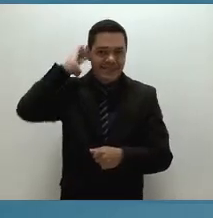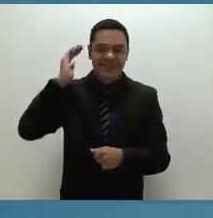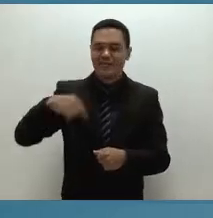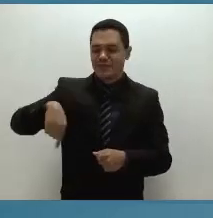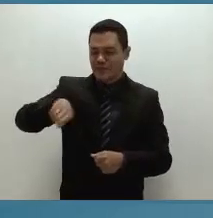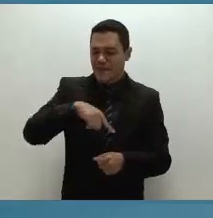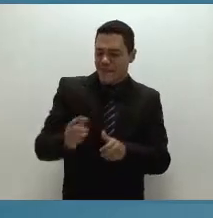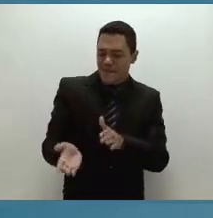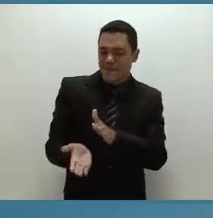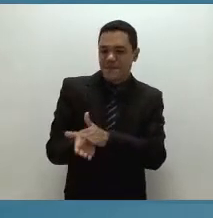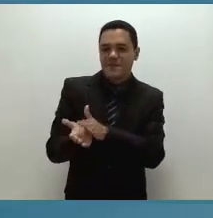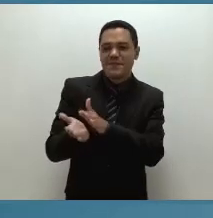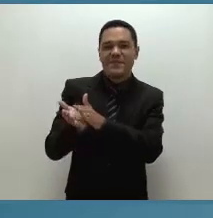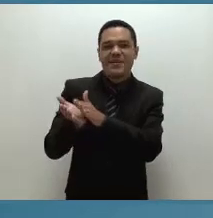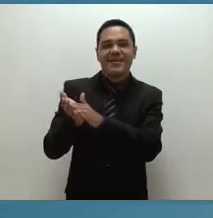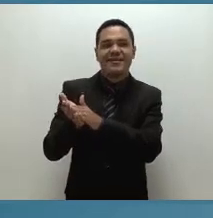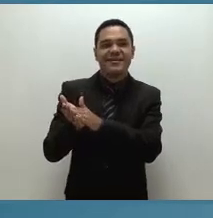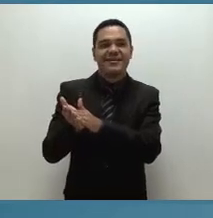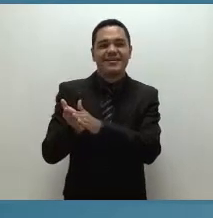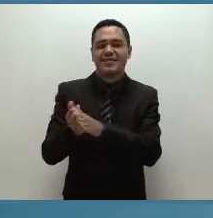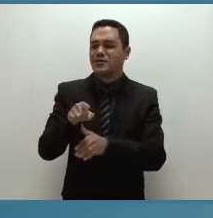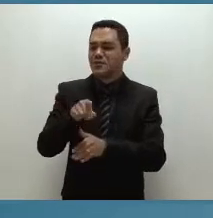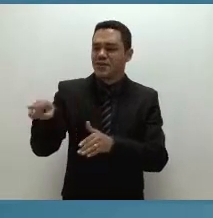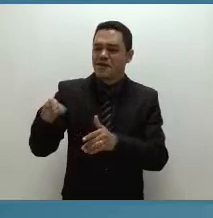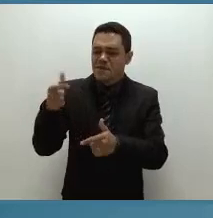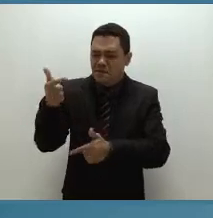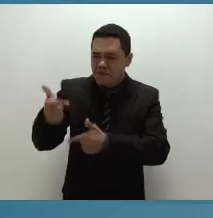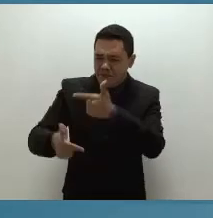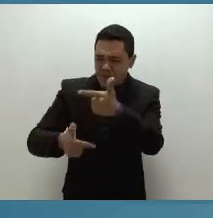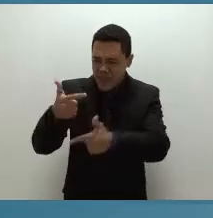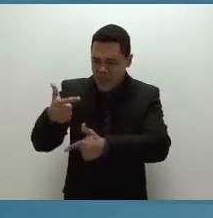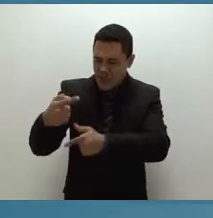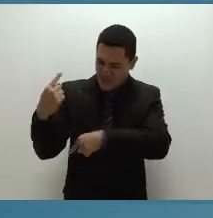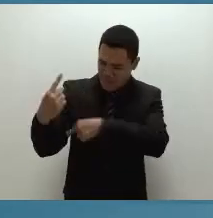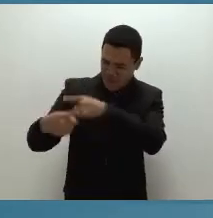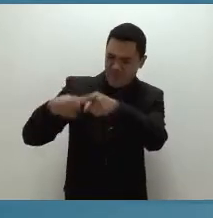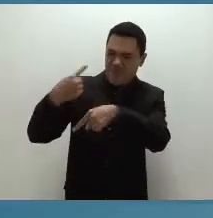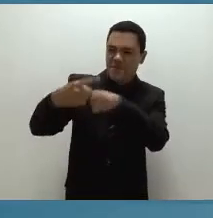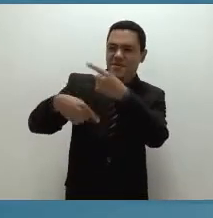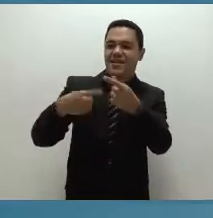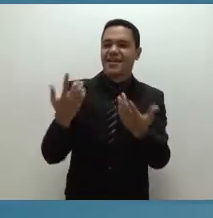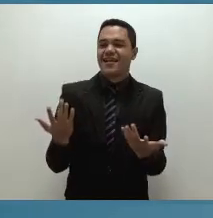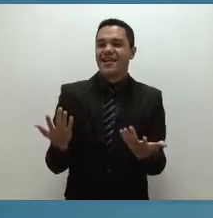parabeniza o trabalho desenvolvido por Vossas Excelências,